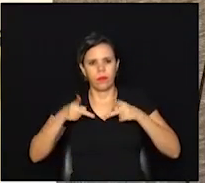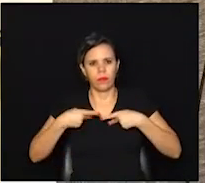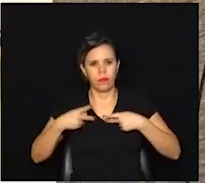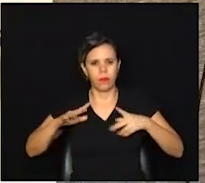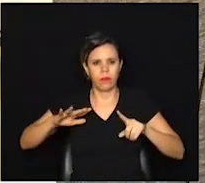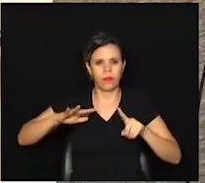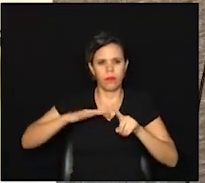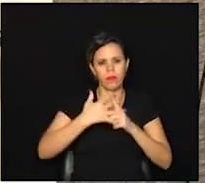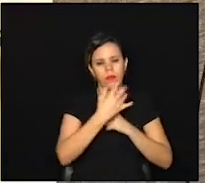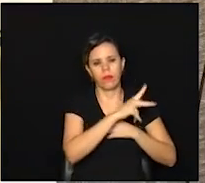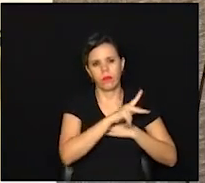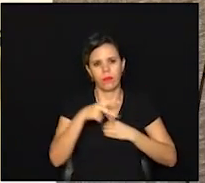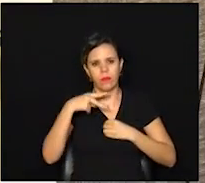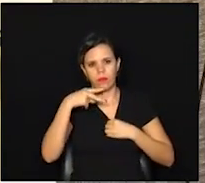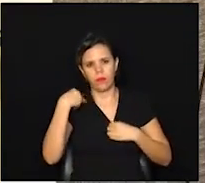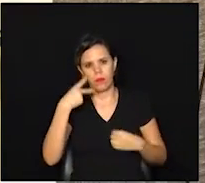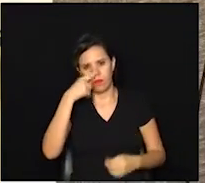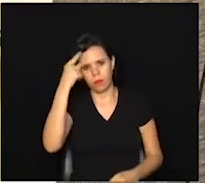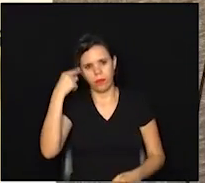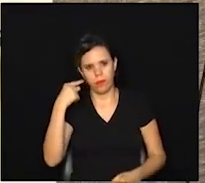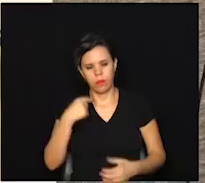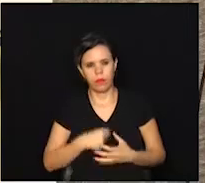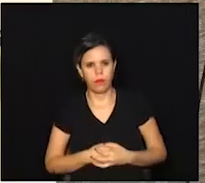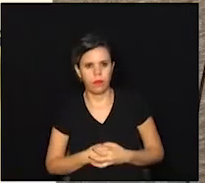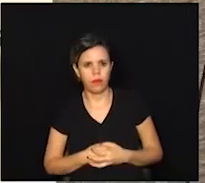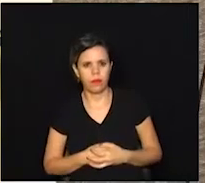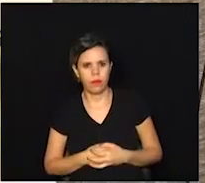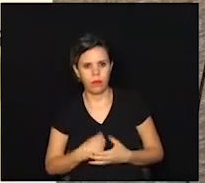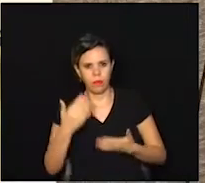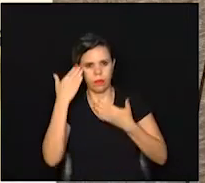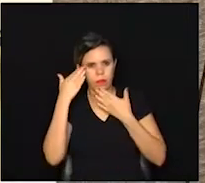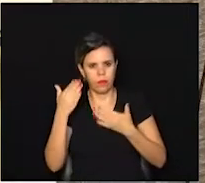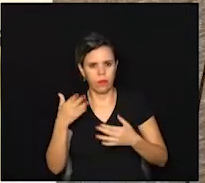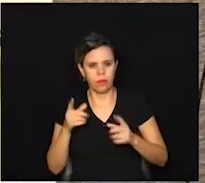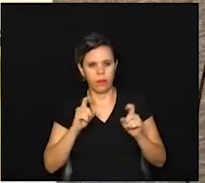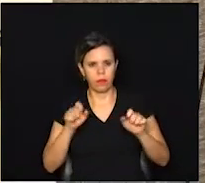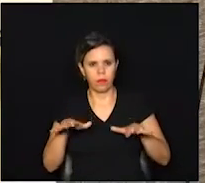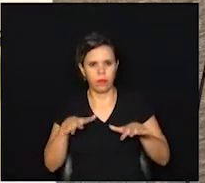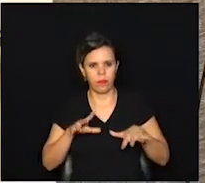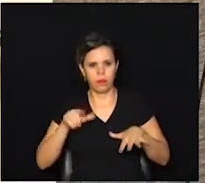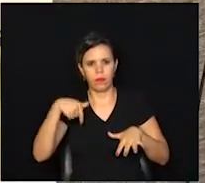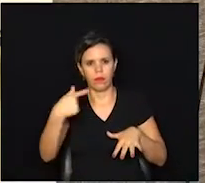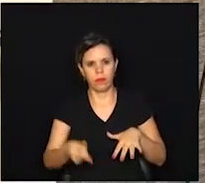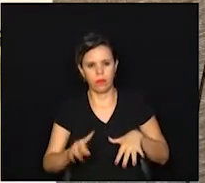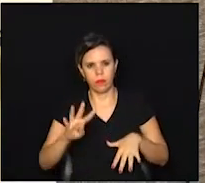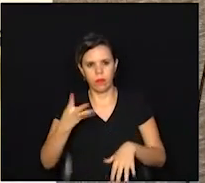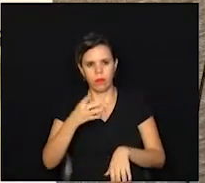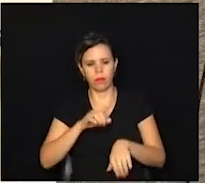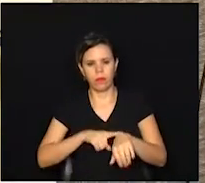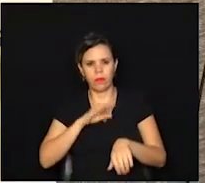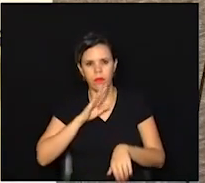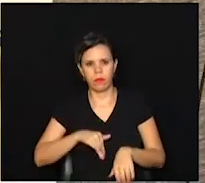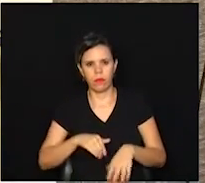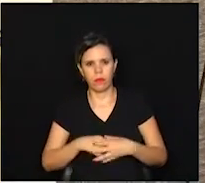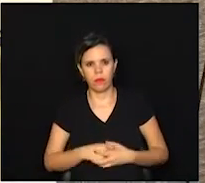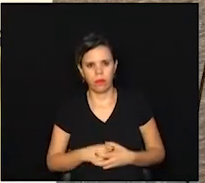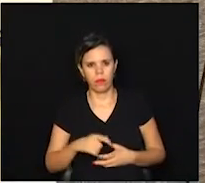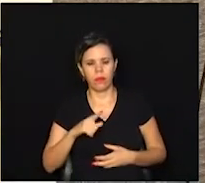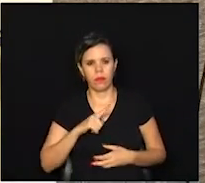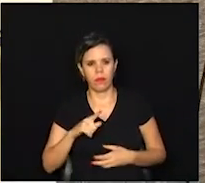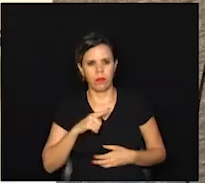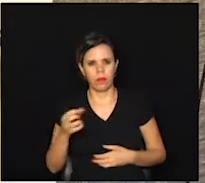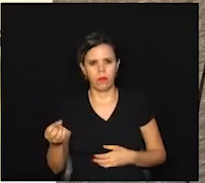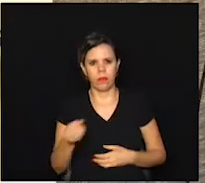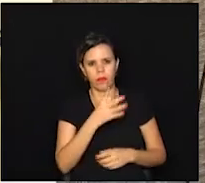Cidadania, presidida pela vereadora Paola Miguel. Nós agradecemos a sua audiência, lembrando que logo mais às 16h nós teremos um